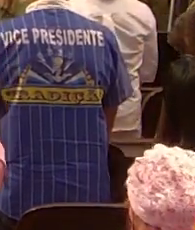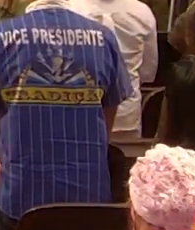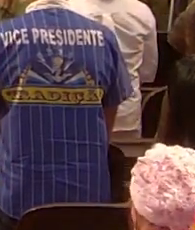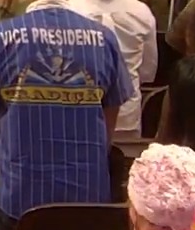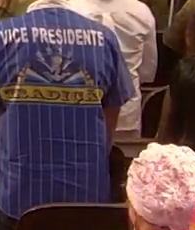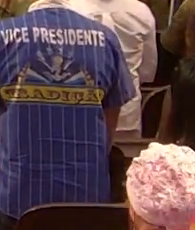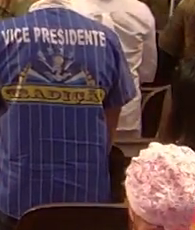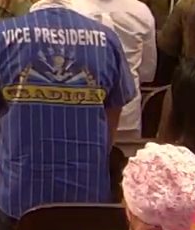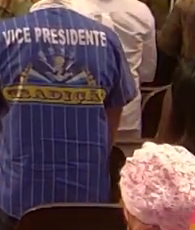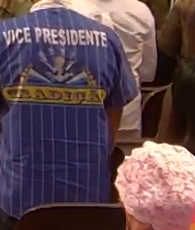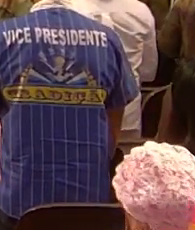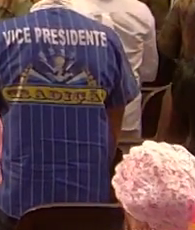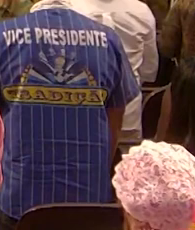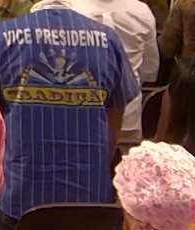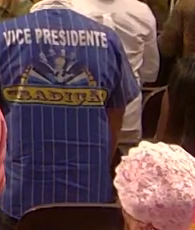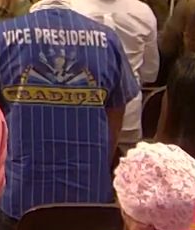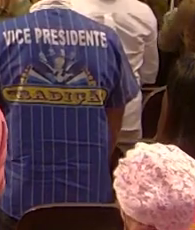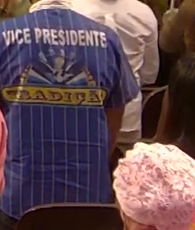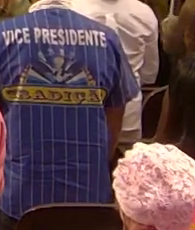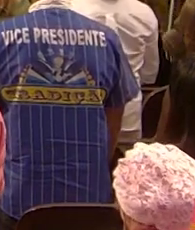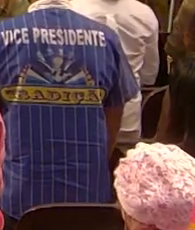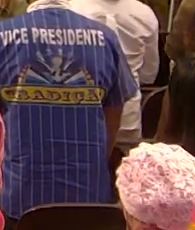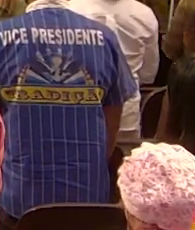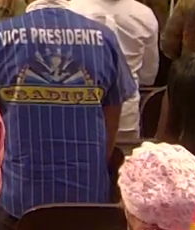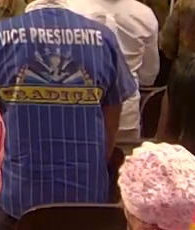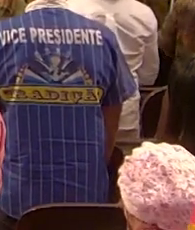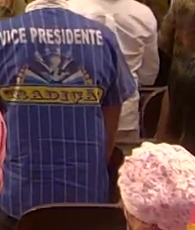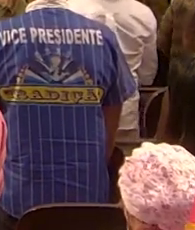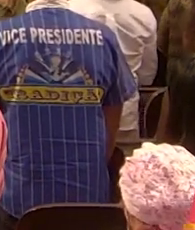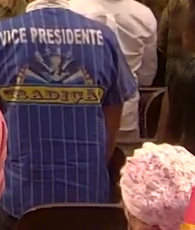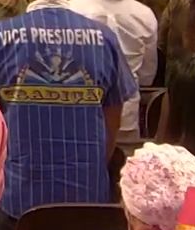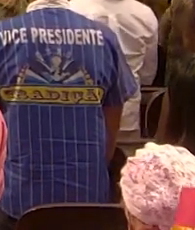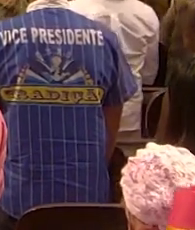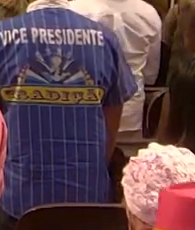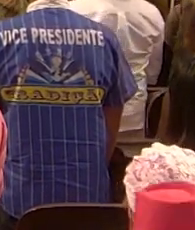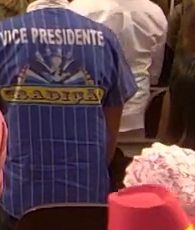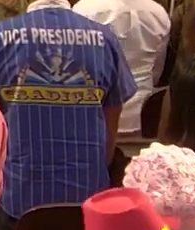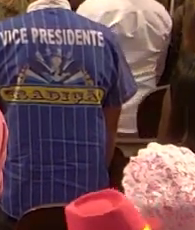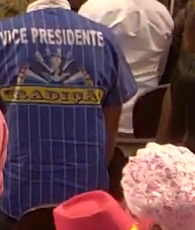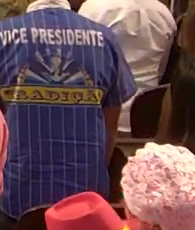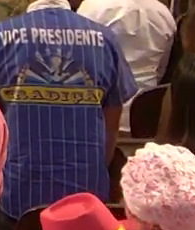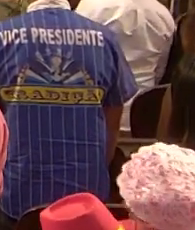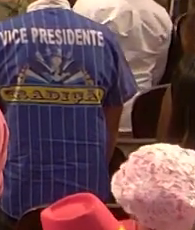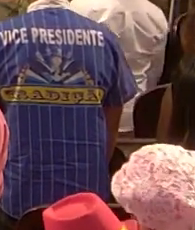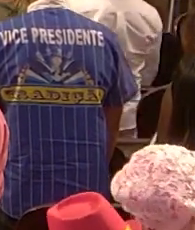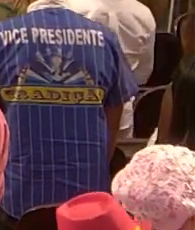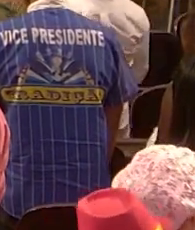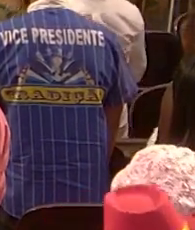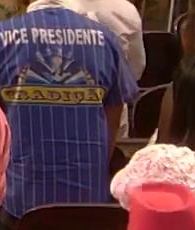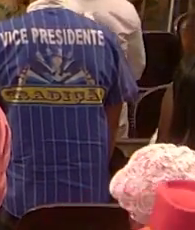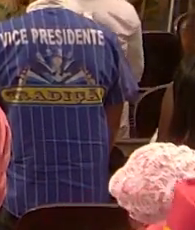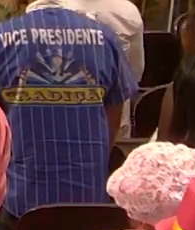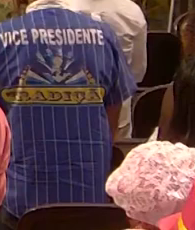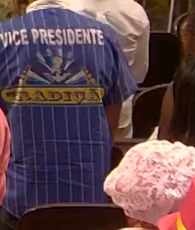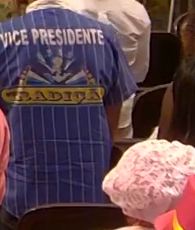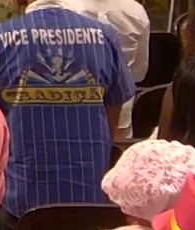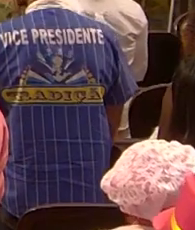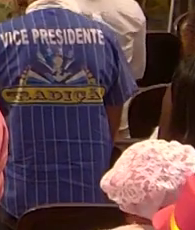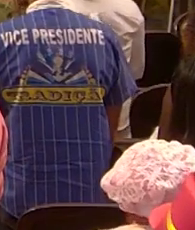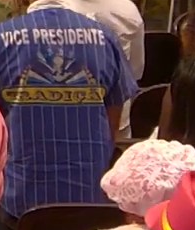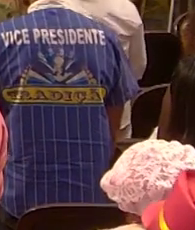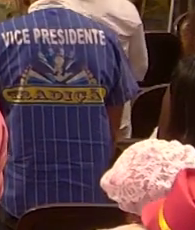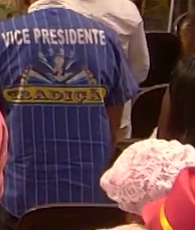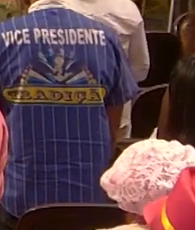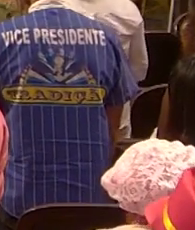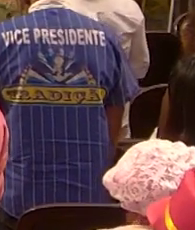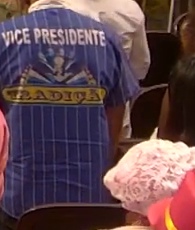sim, vários lugares. O Tupará, a ilha de Marajó, e na velha cabana do Timó,